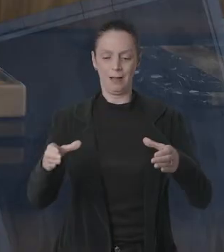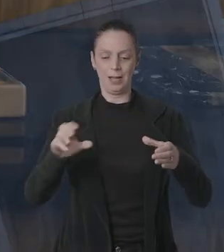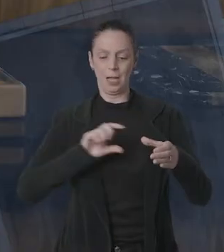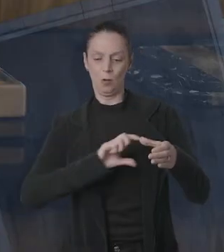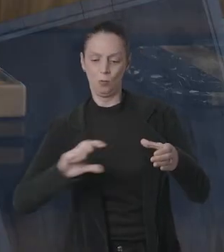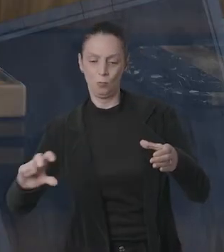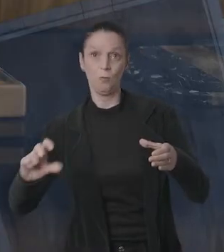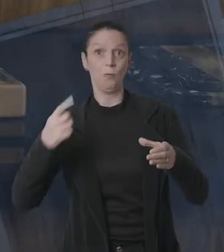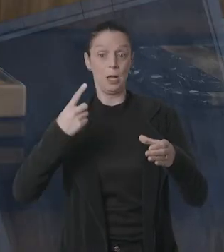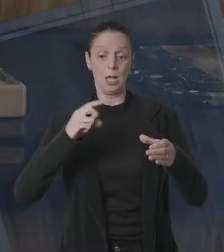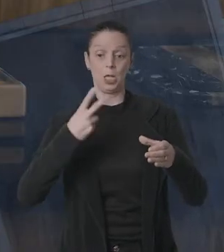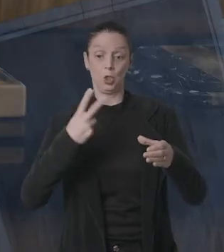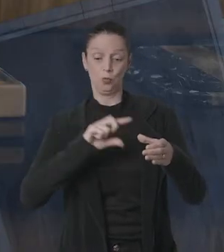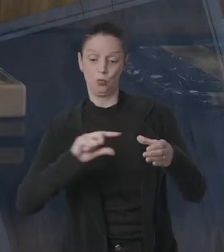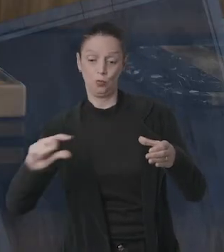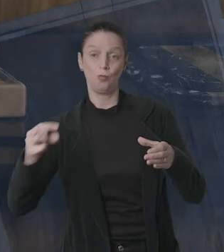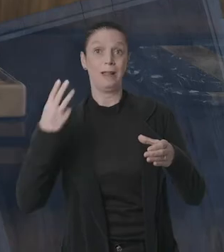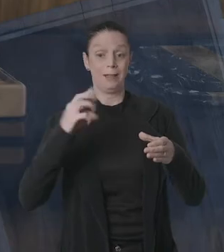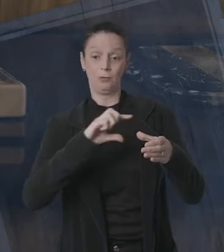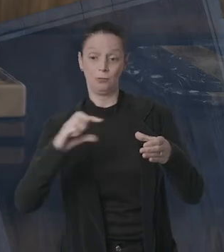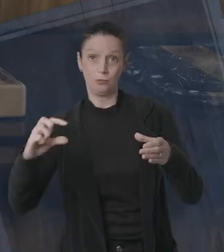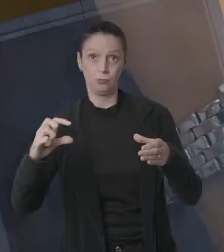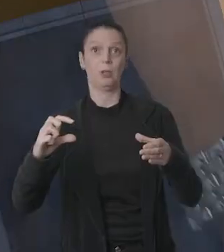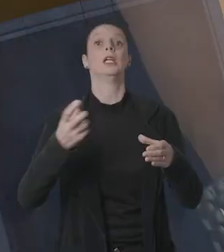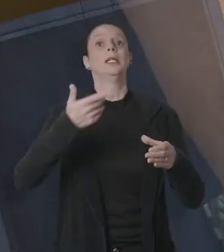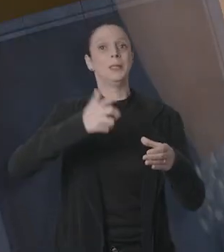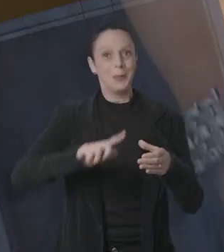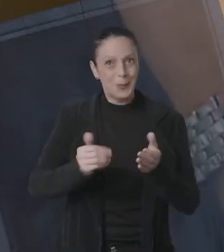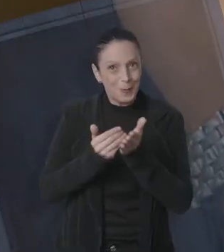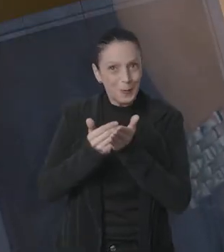novo, a gente vai começar aonde a gente terminou, tá?